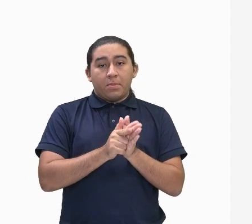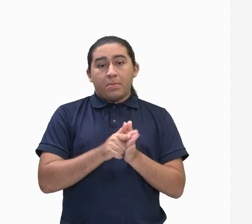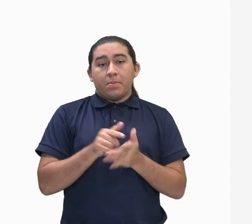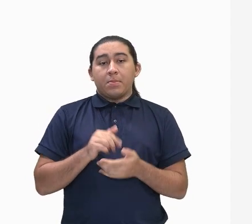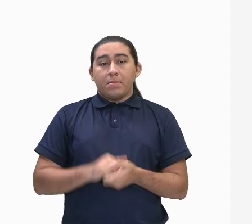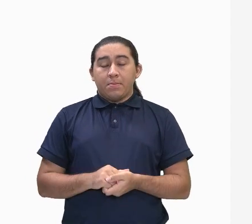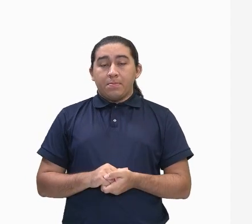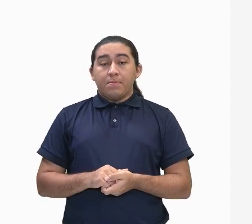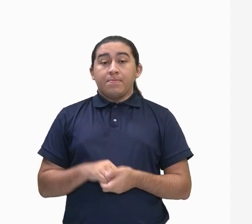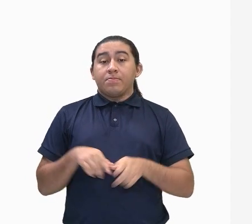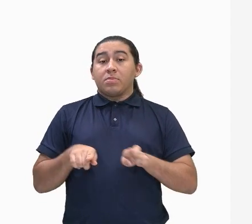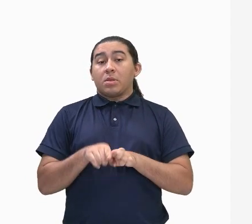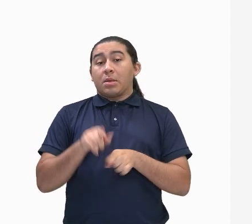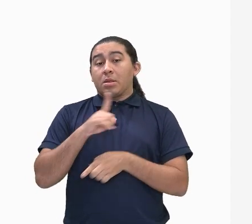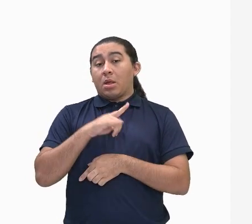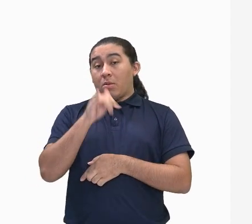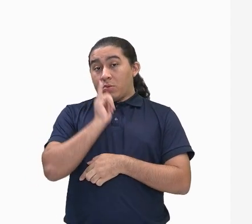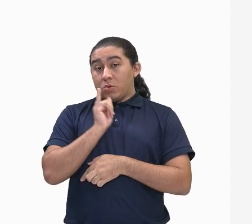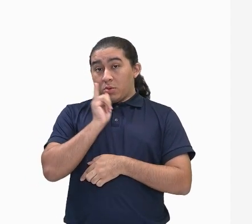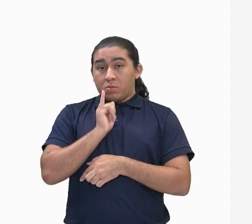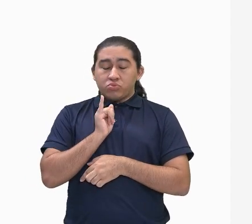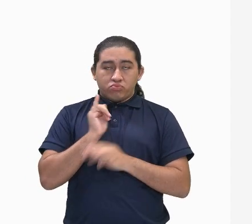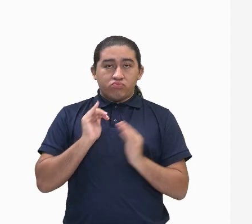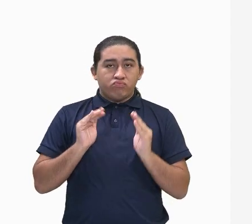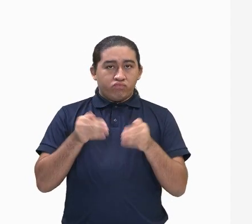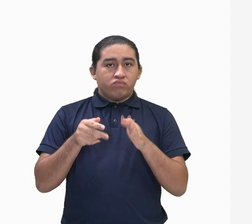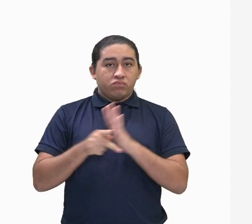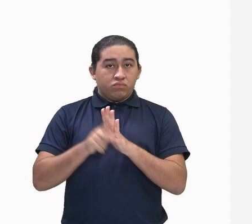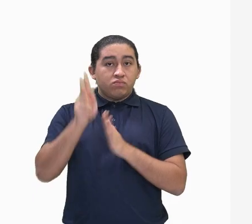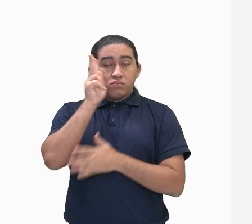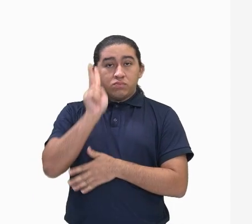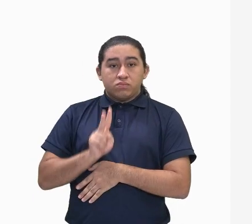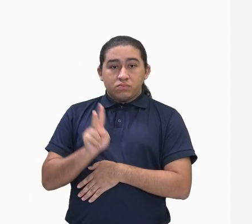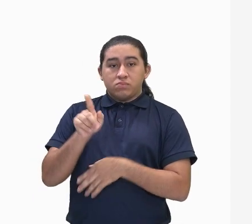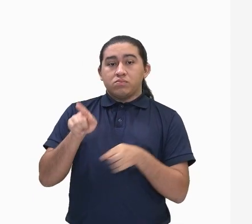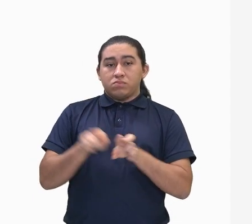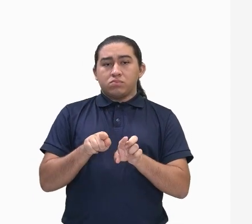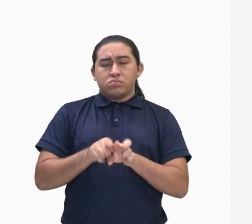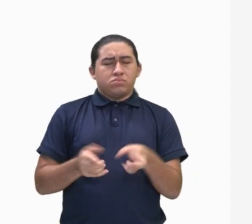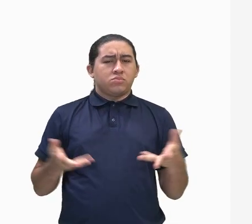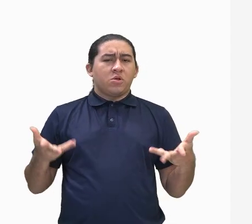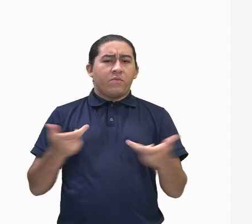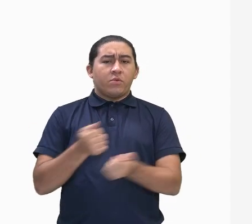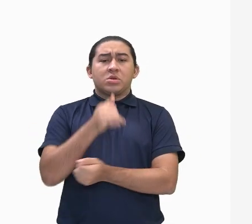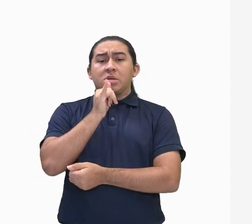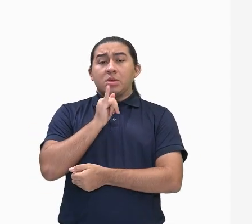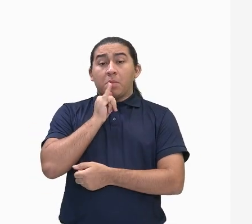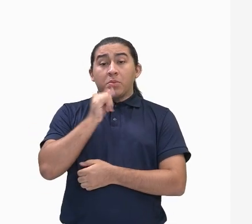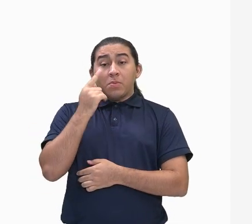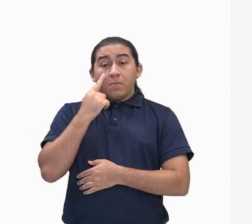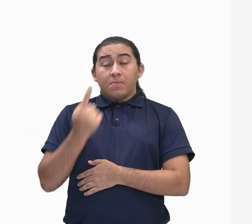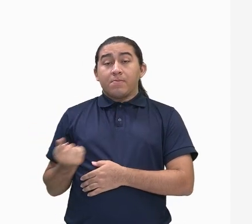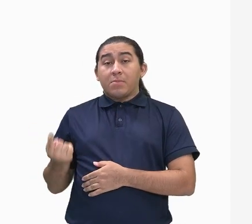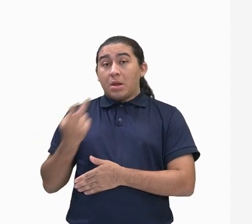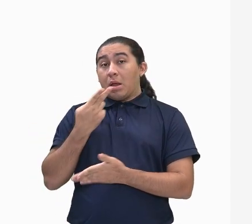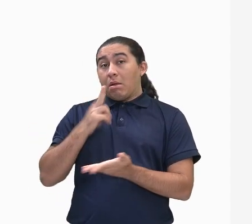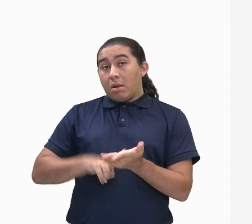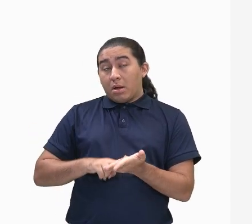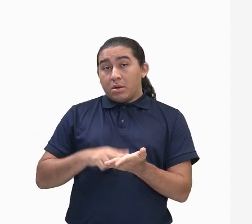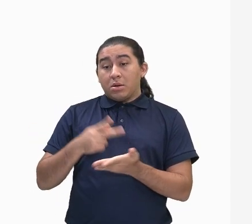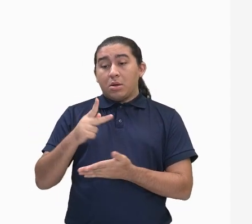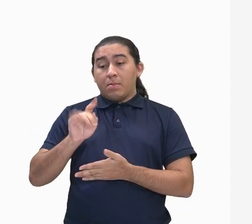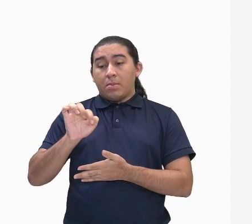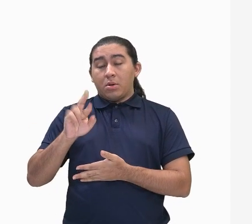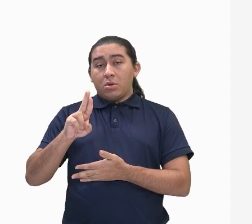exemplo extremamente voltado para a história, né? Um grandiosíssimo exemplo. A Carta de Pero Vaz de